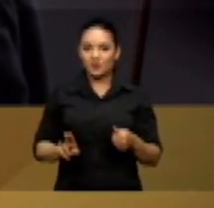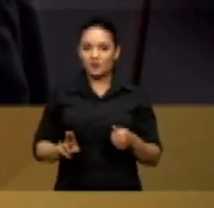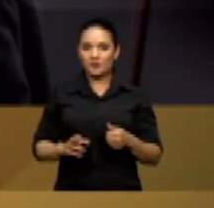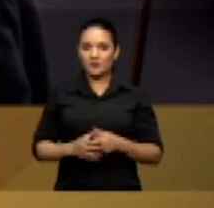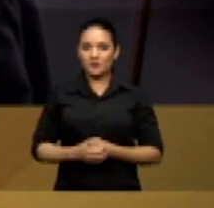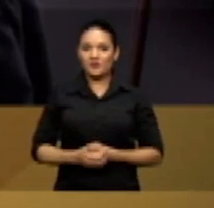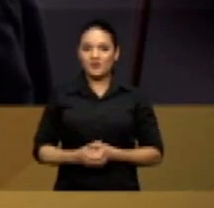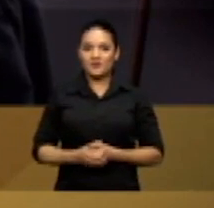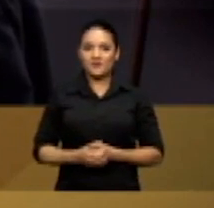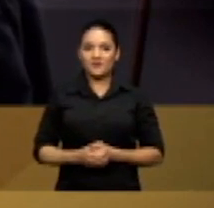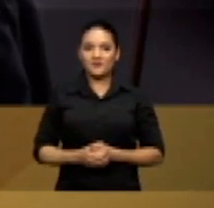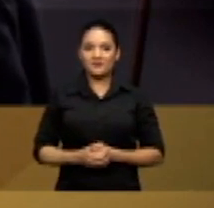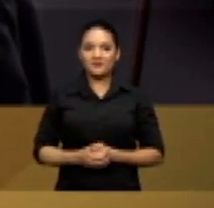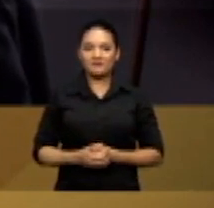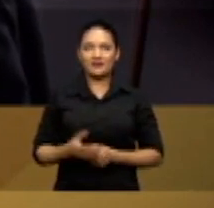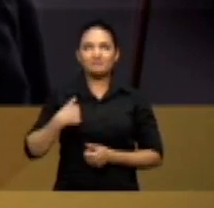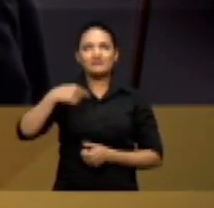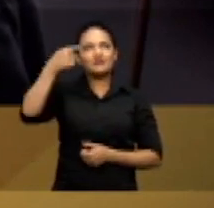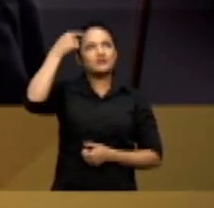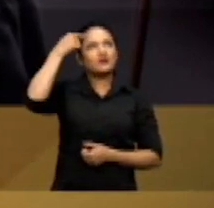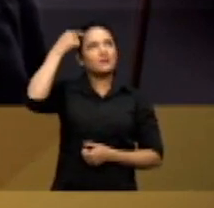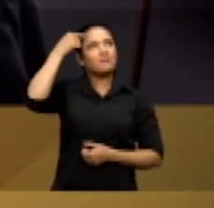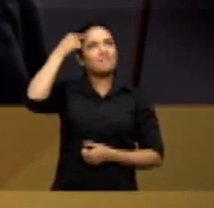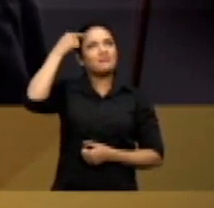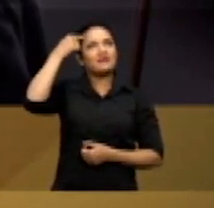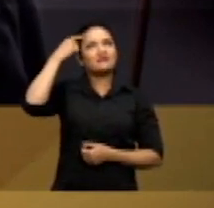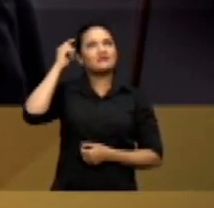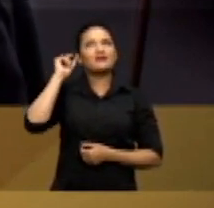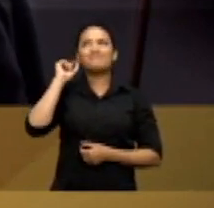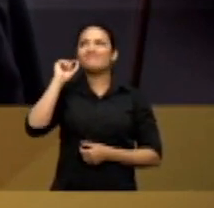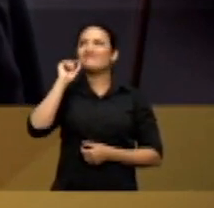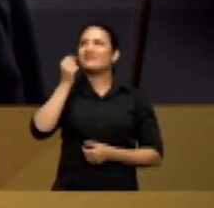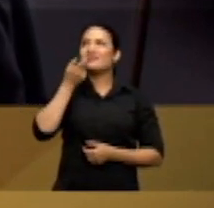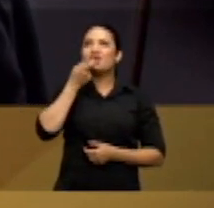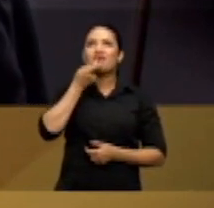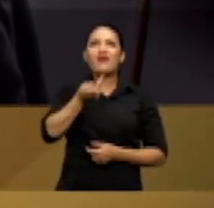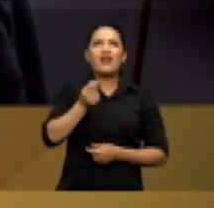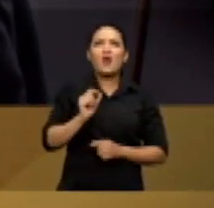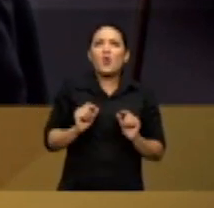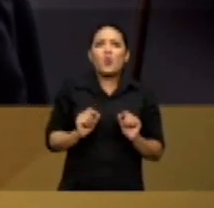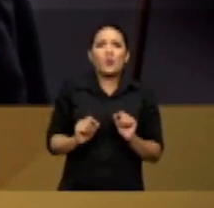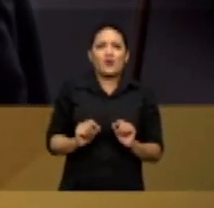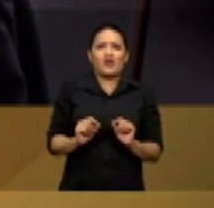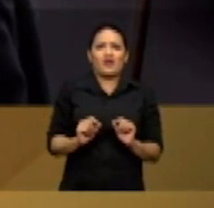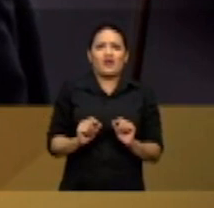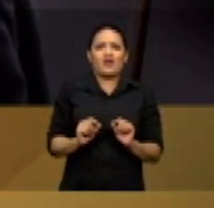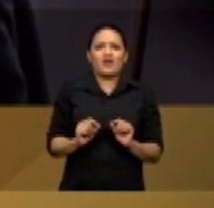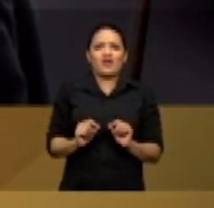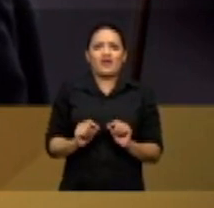Geral da União, muito pensei sobre que palavras